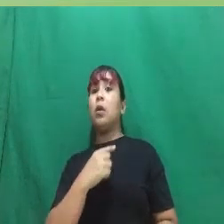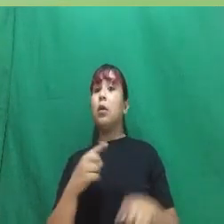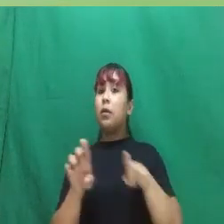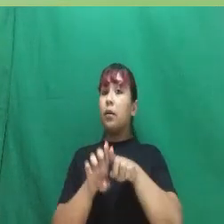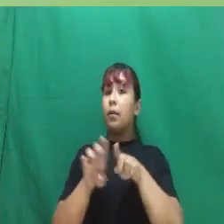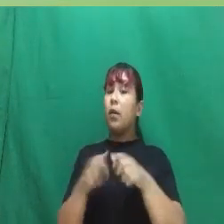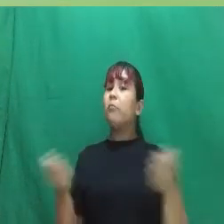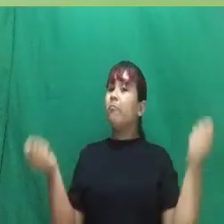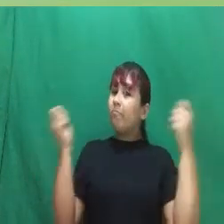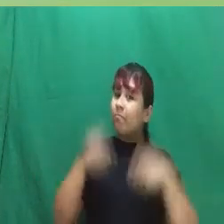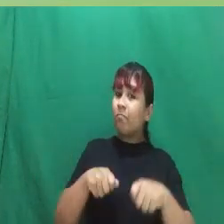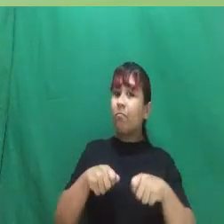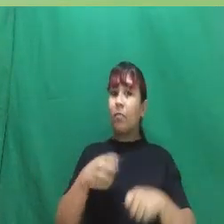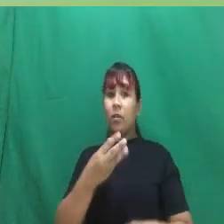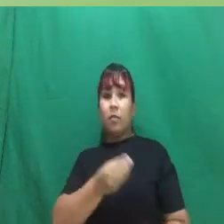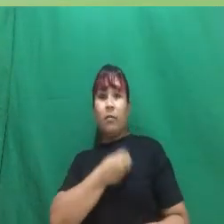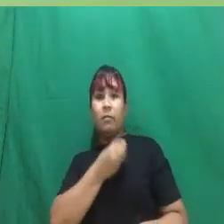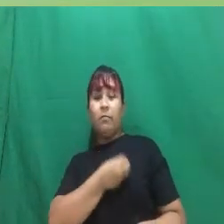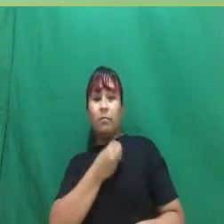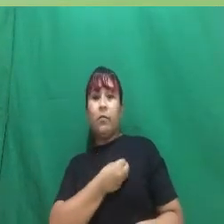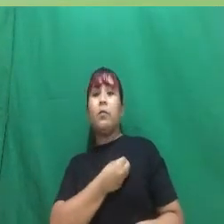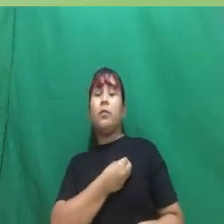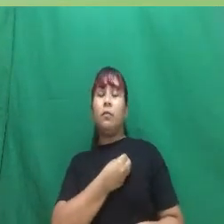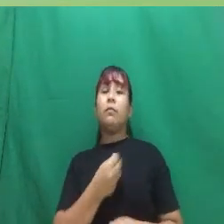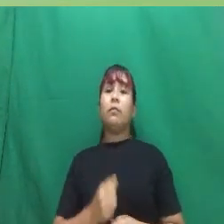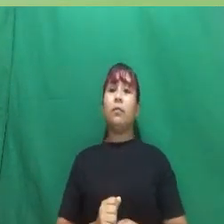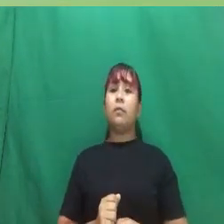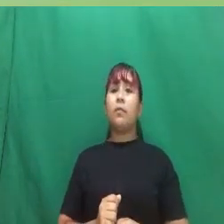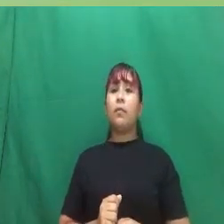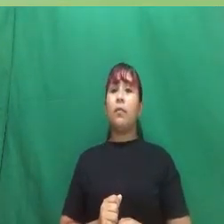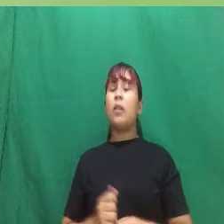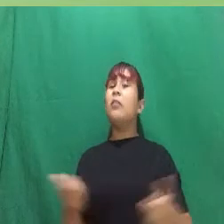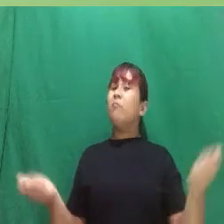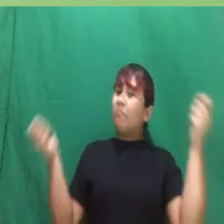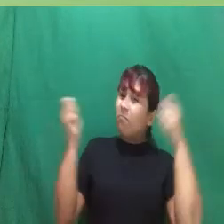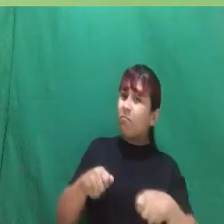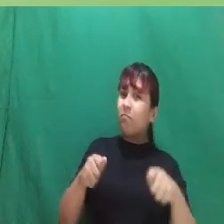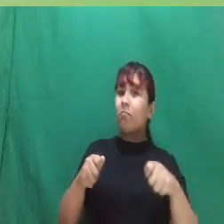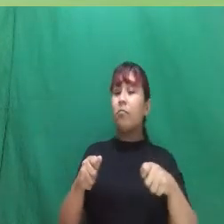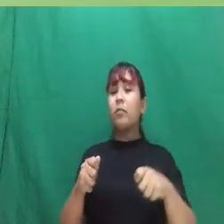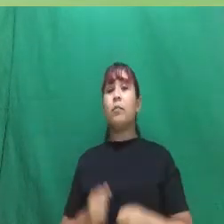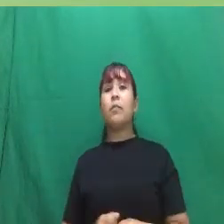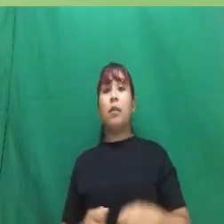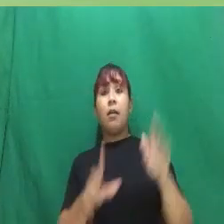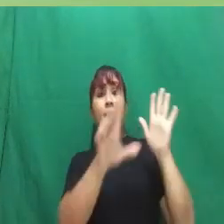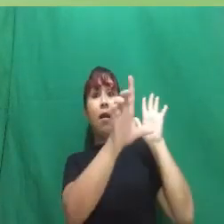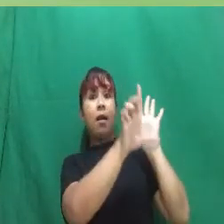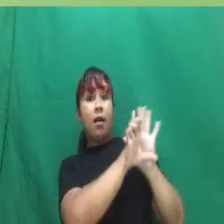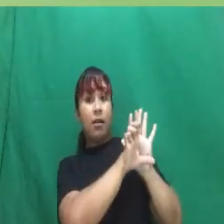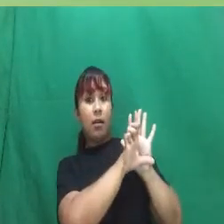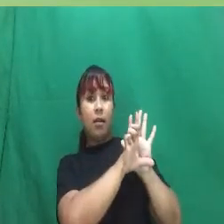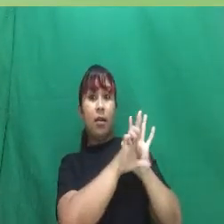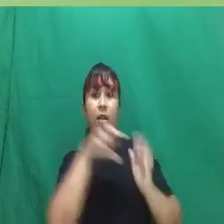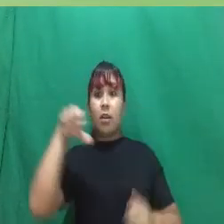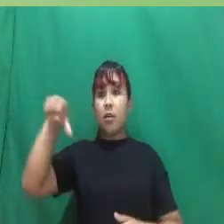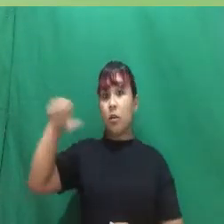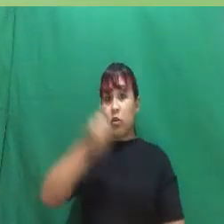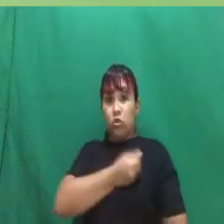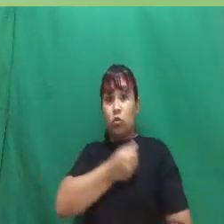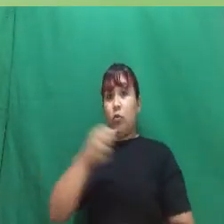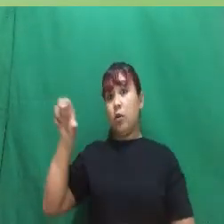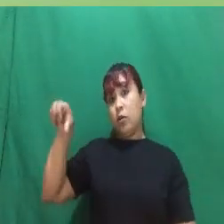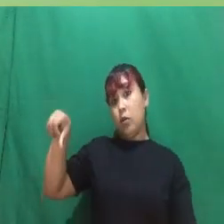ficar mais à margem? A população negra e periférica, que tanto precisa. Então, fazer parte da